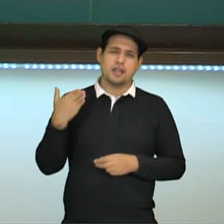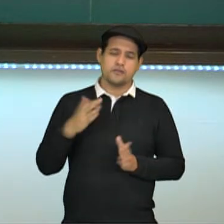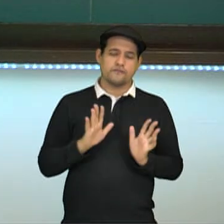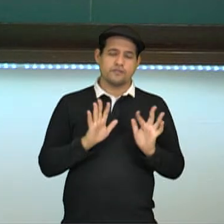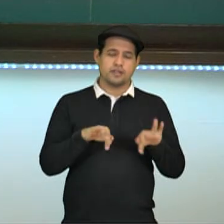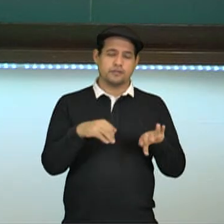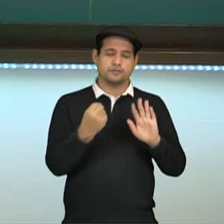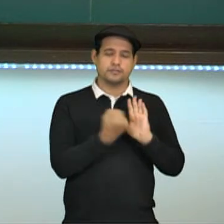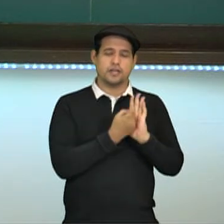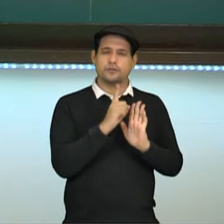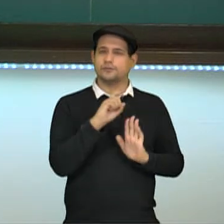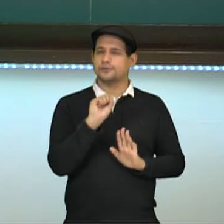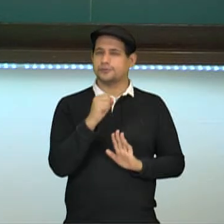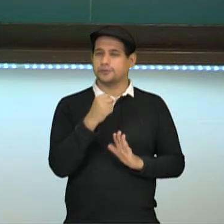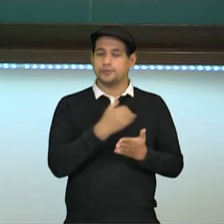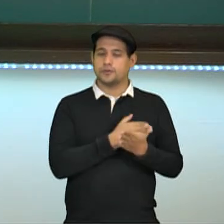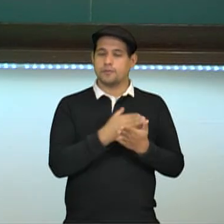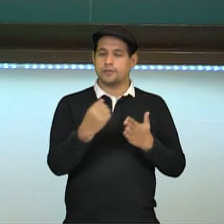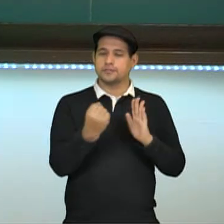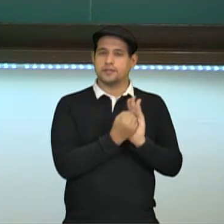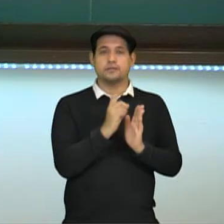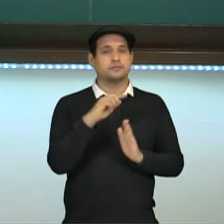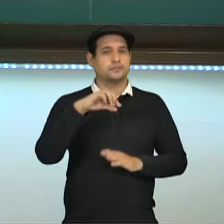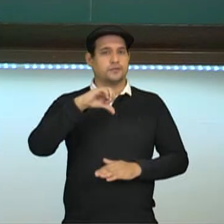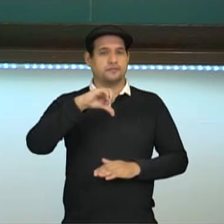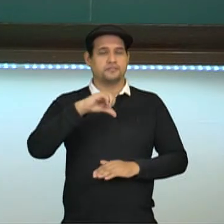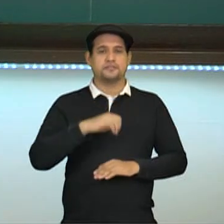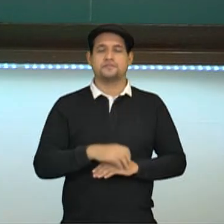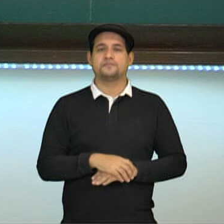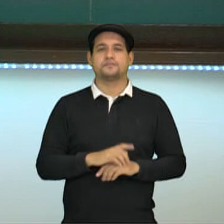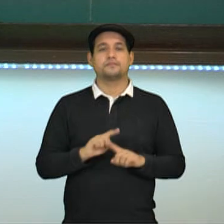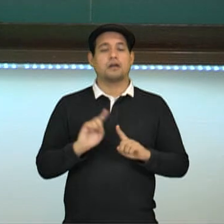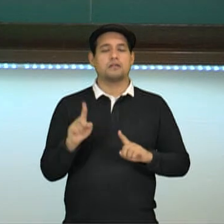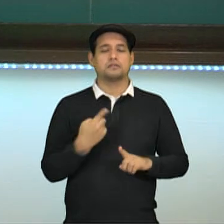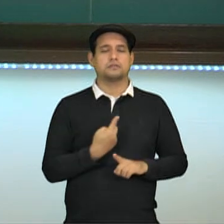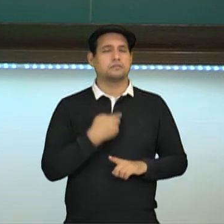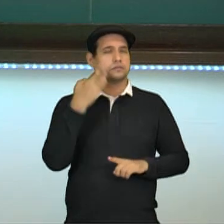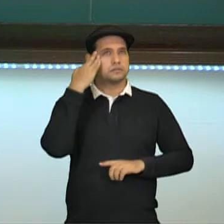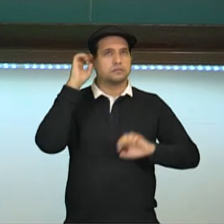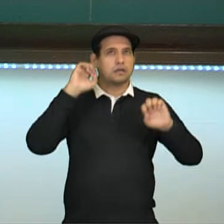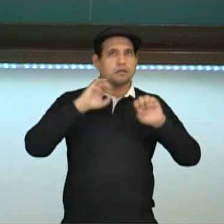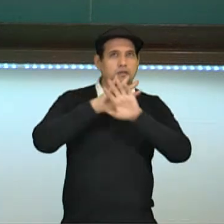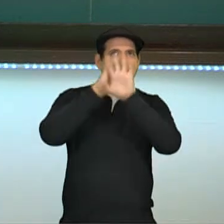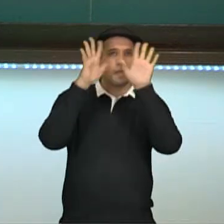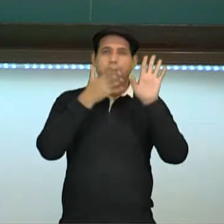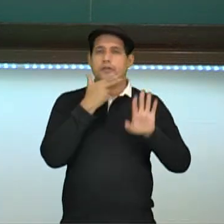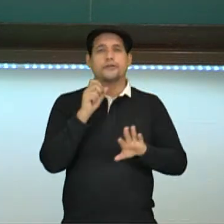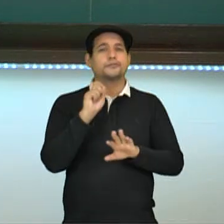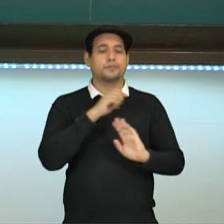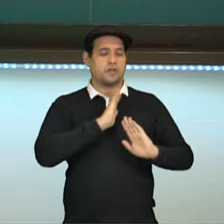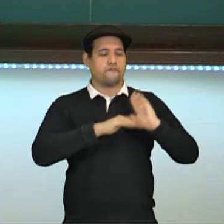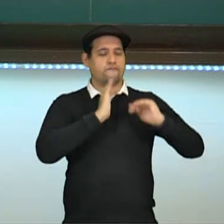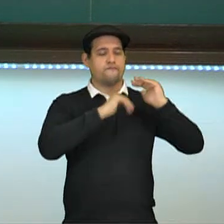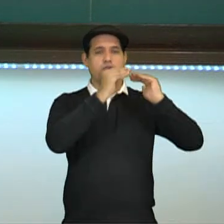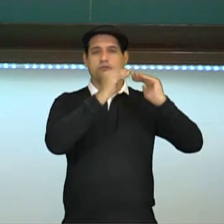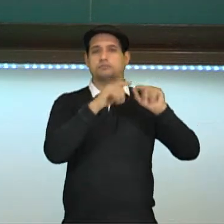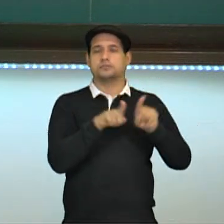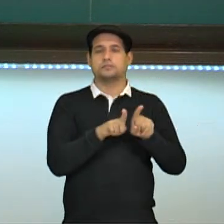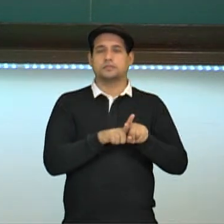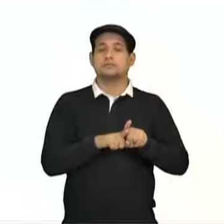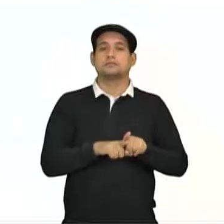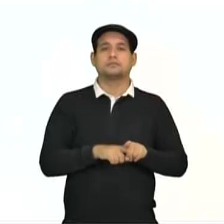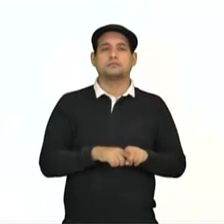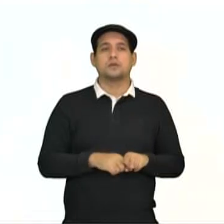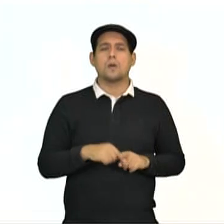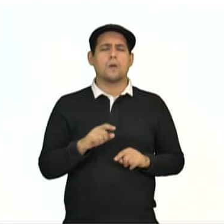do século XVIII, começo do século XIX. Então, vamos entender um pouco mais a respeito do evolucionismo.